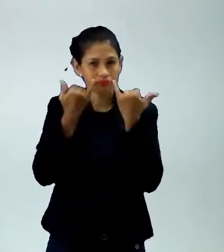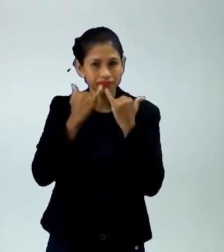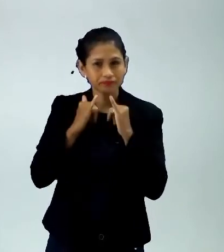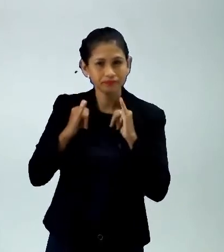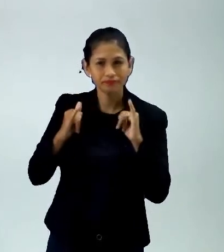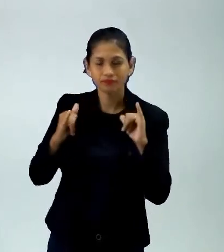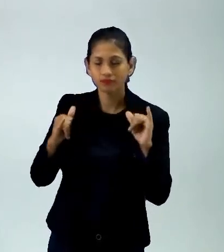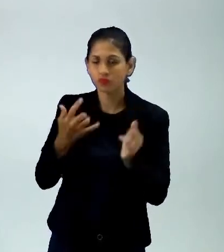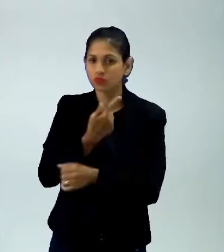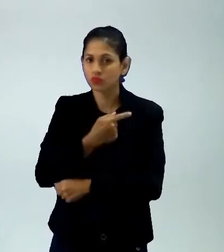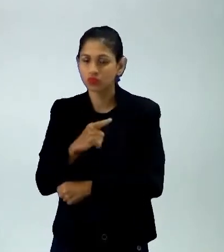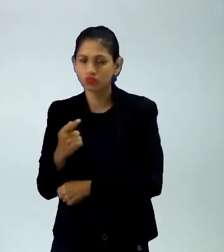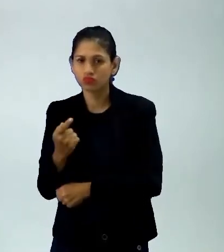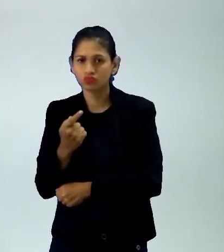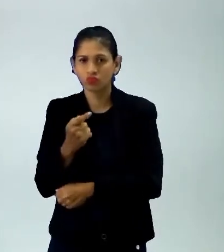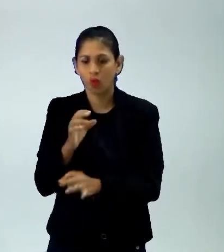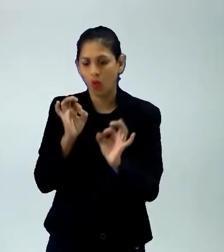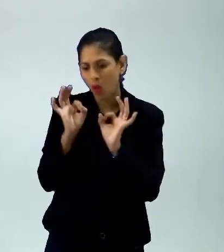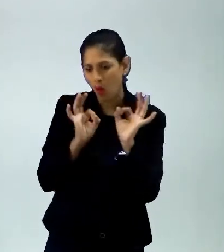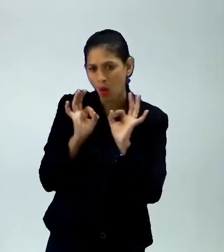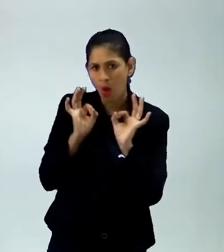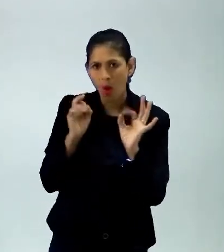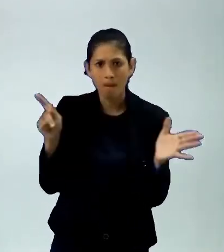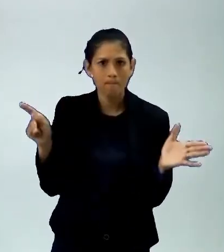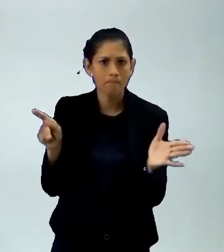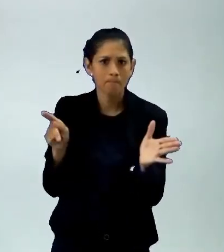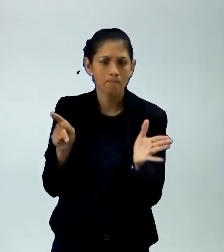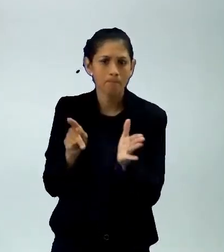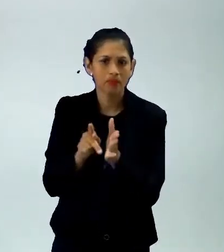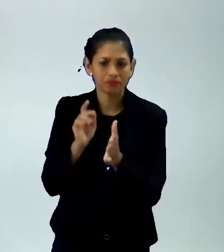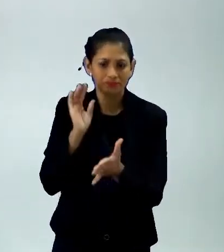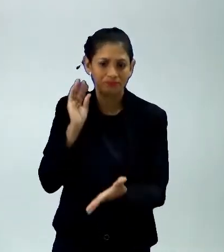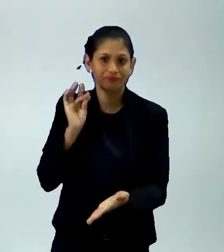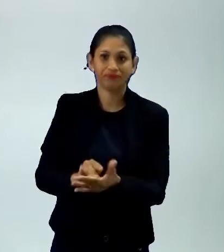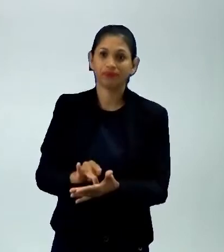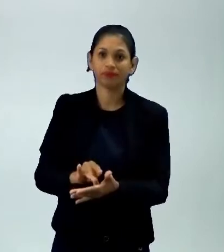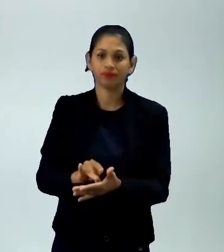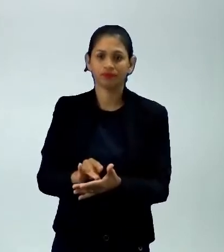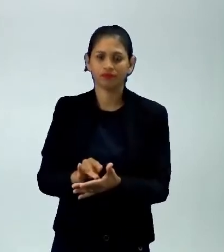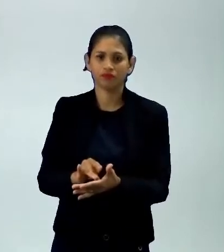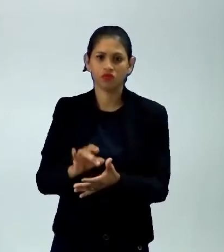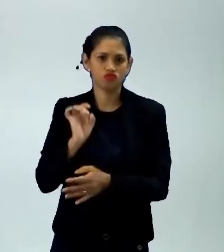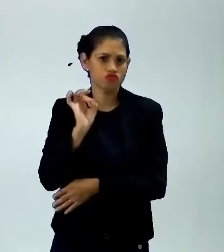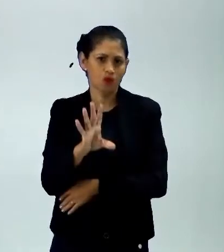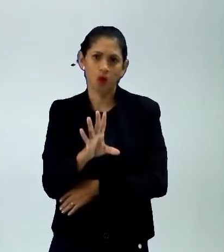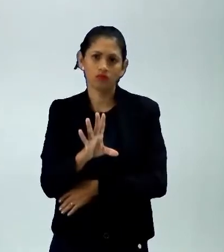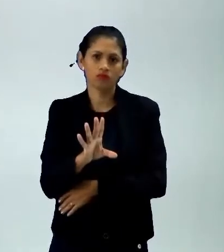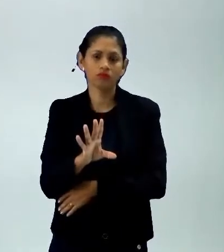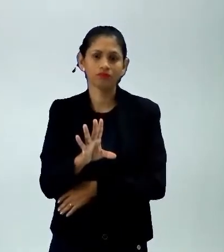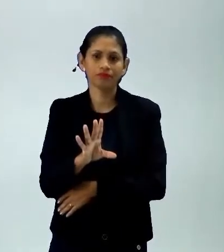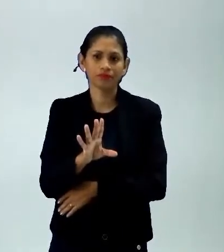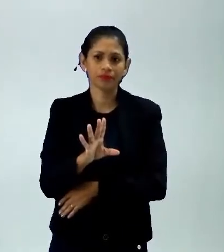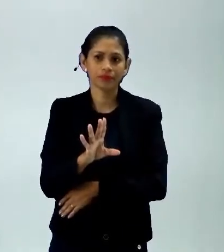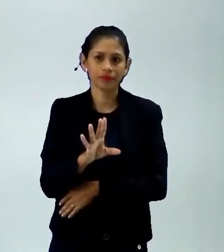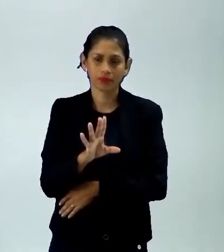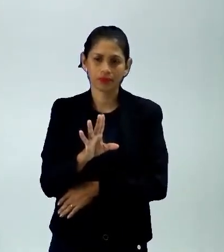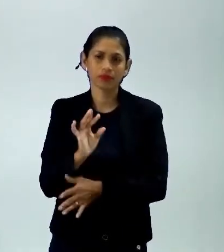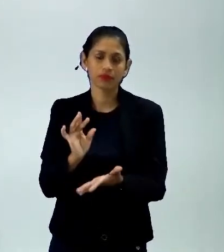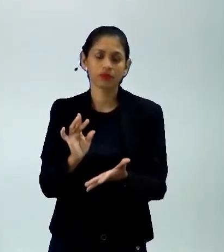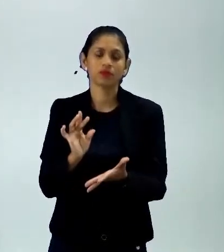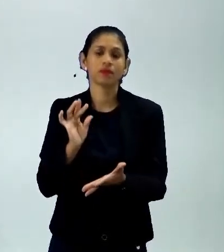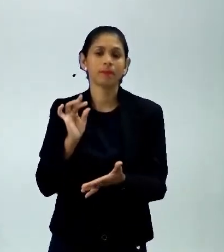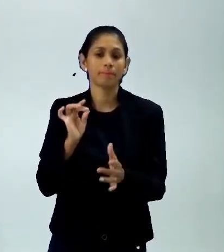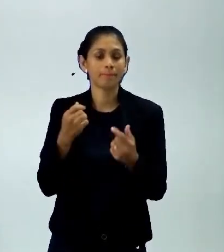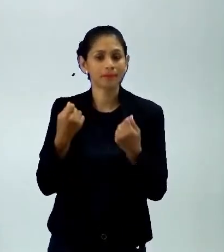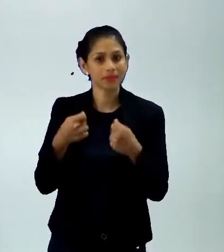organização fixa, uma forma sempre exata de ser feito. Não, os elementos que serão mostrados para vocês,